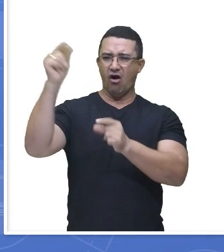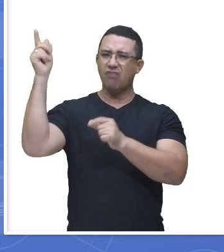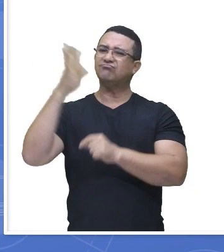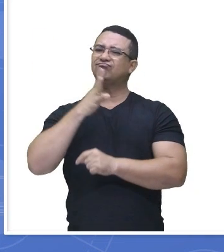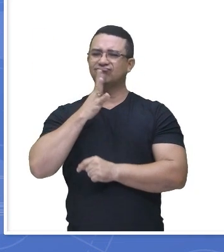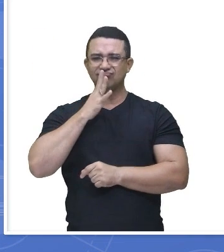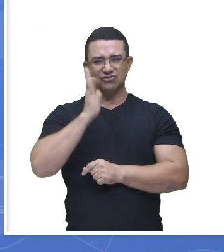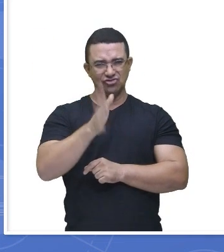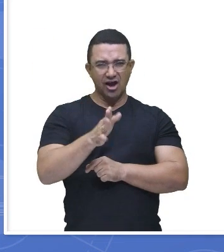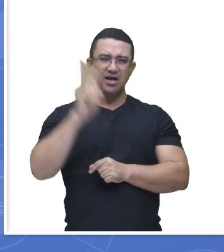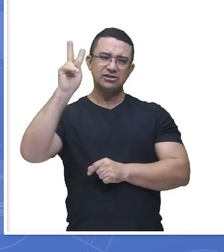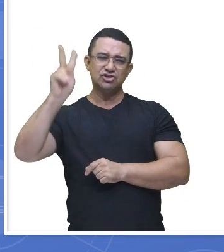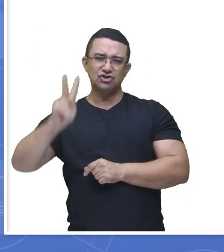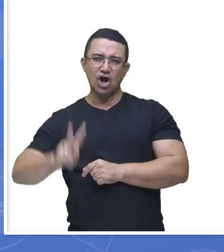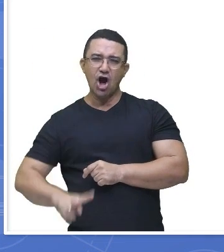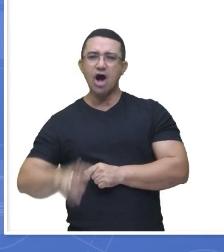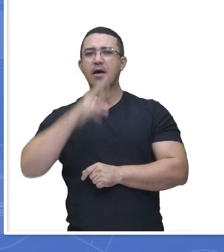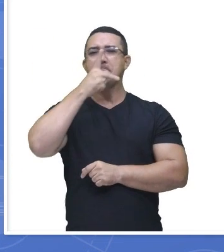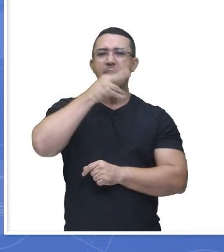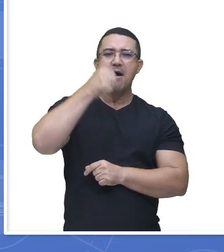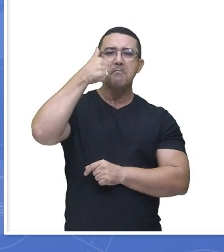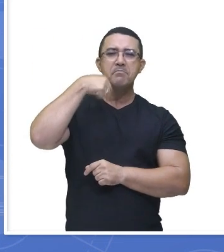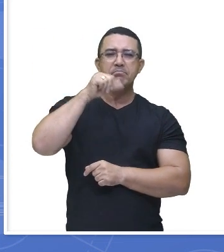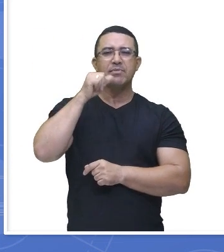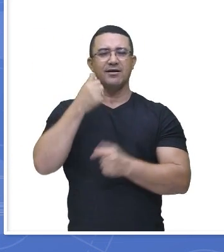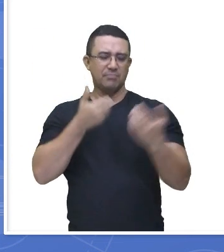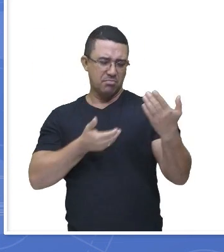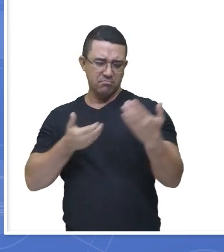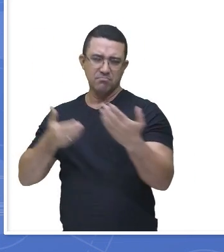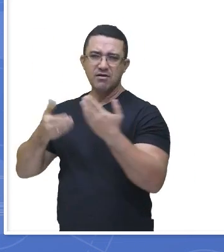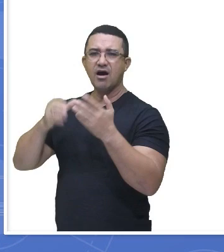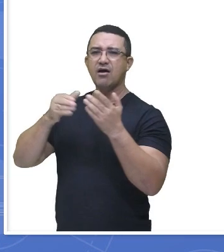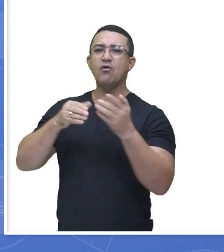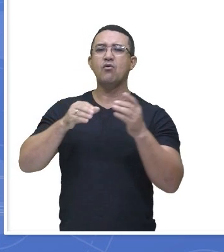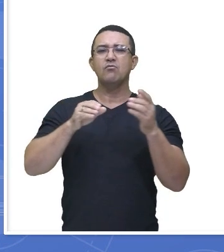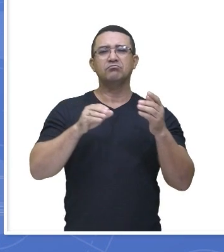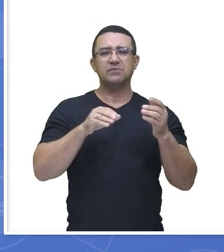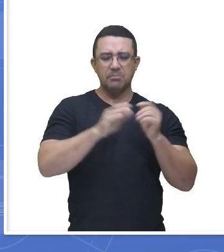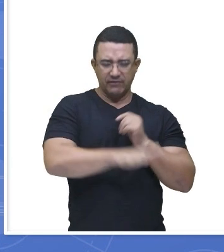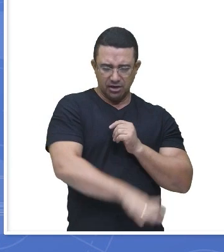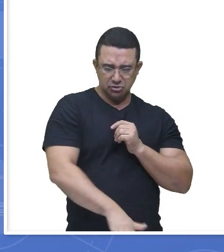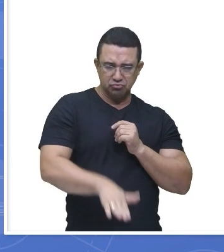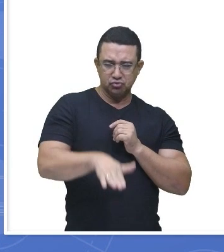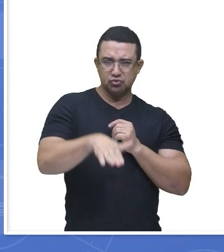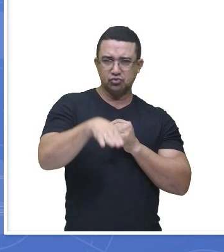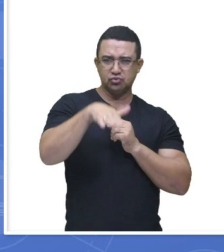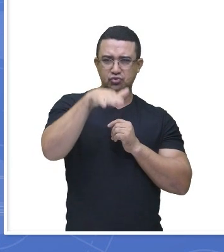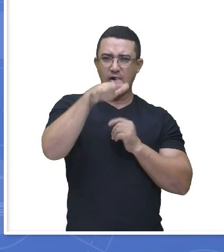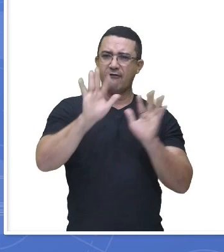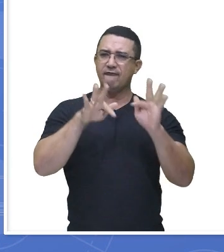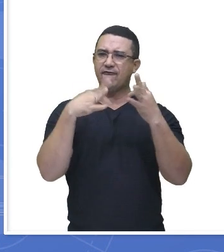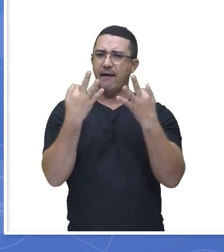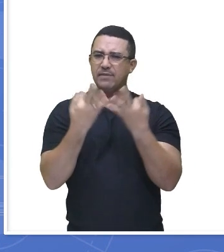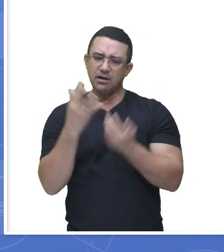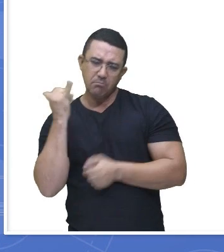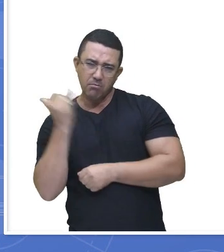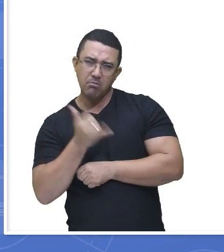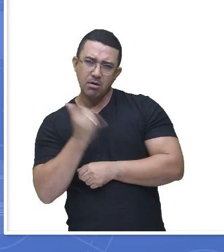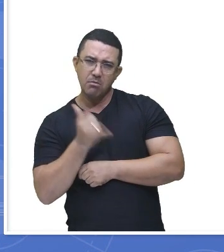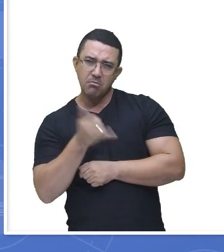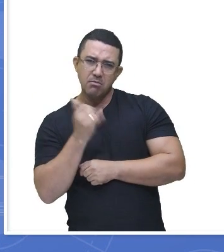por histórias contadas desde o ambiente familiar. Isso daqui eu já falei no enunciado da questão anterior, não